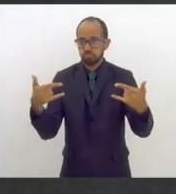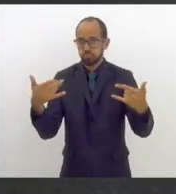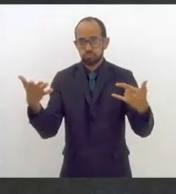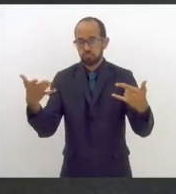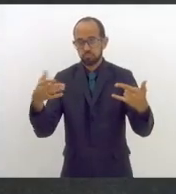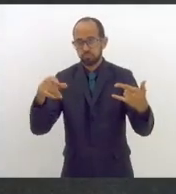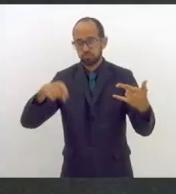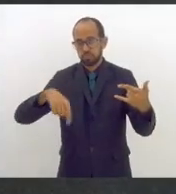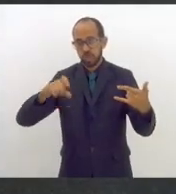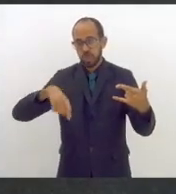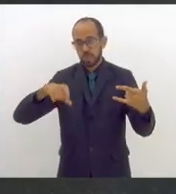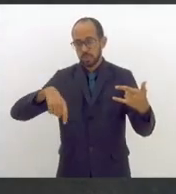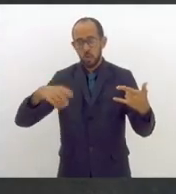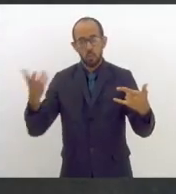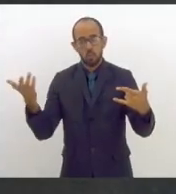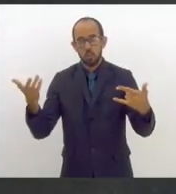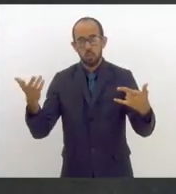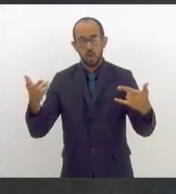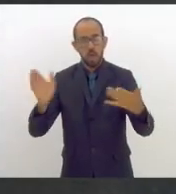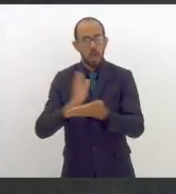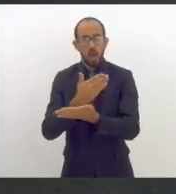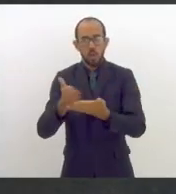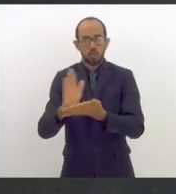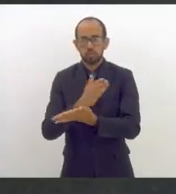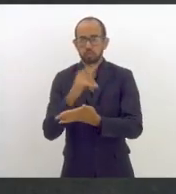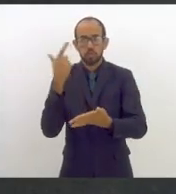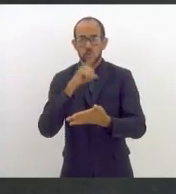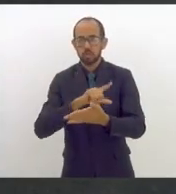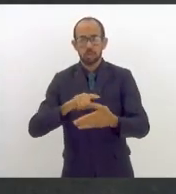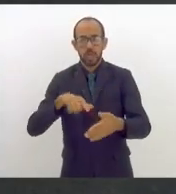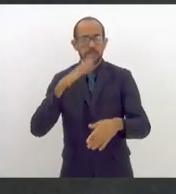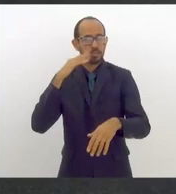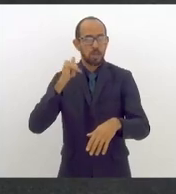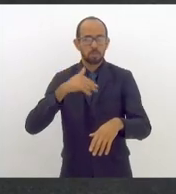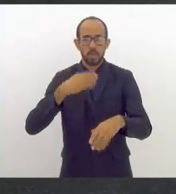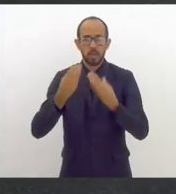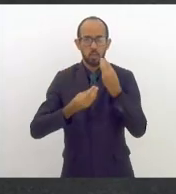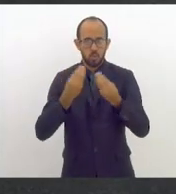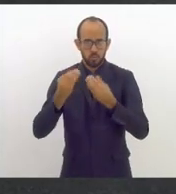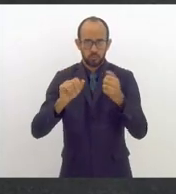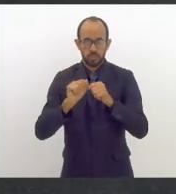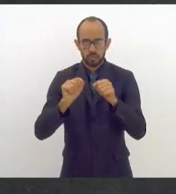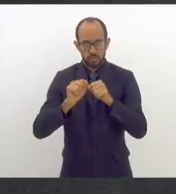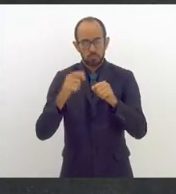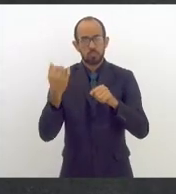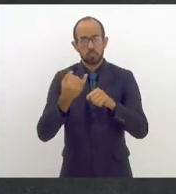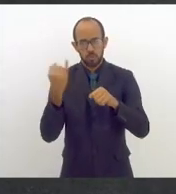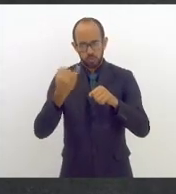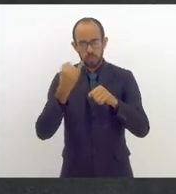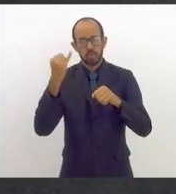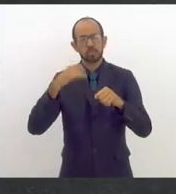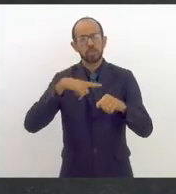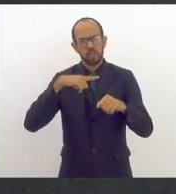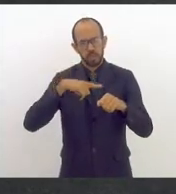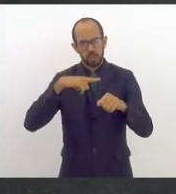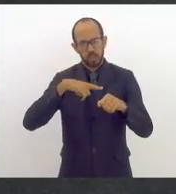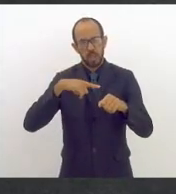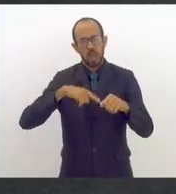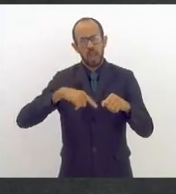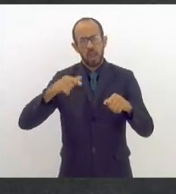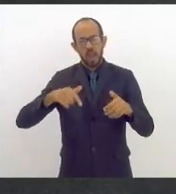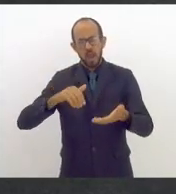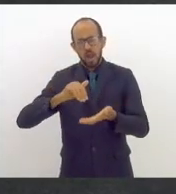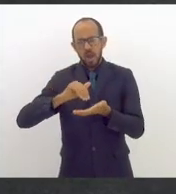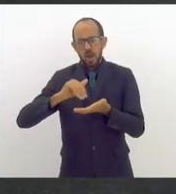o cartão muitos não conseguem operar com destreza das máquinas é muito importante que haja garantia de bilheterias né nas